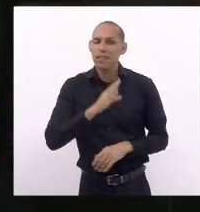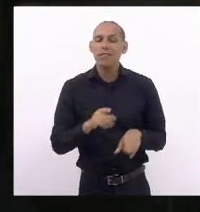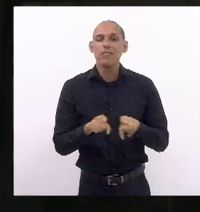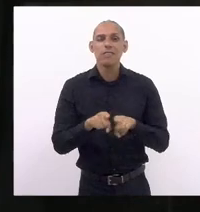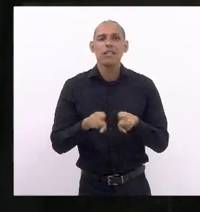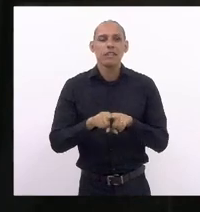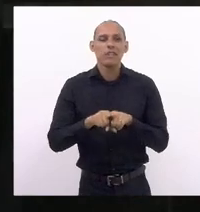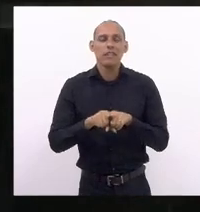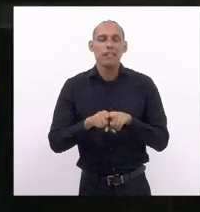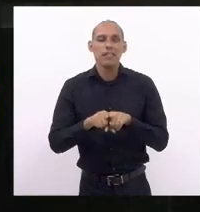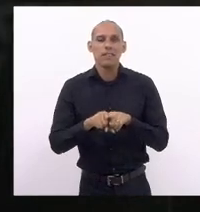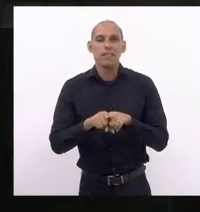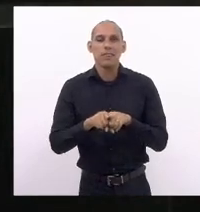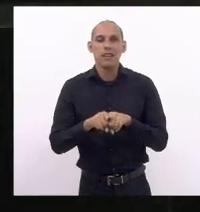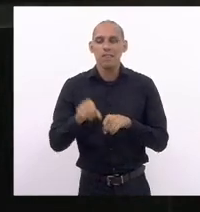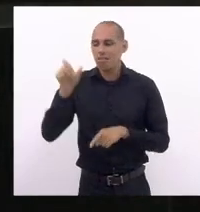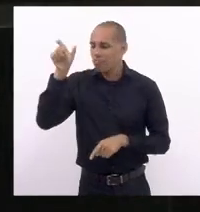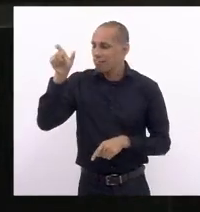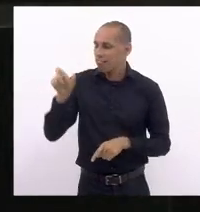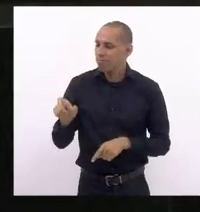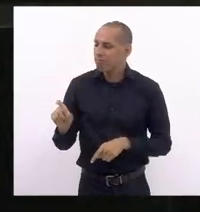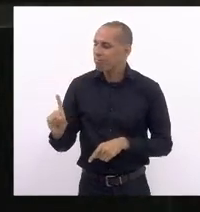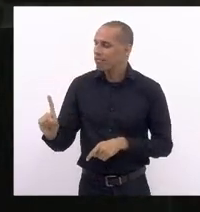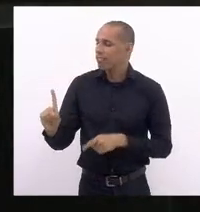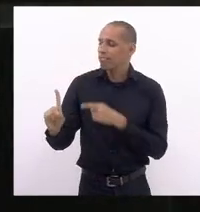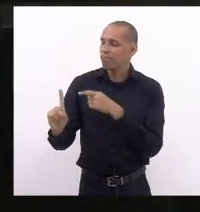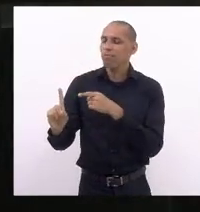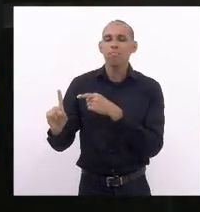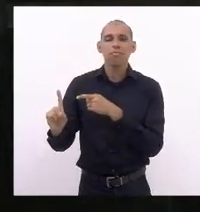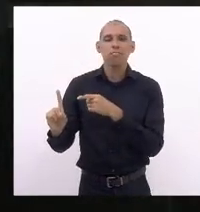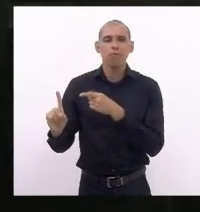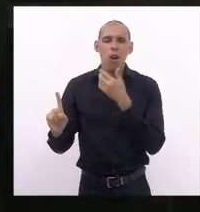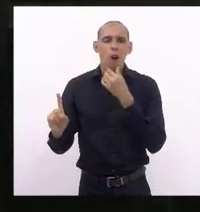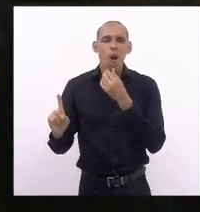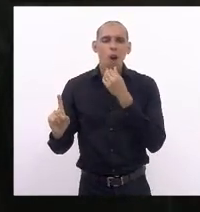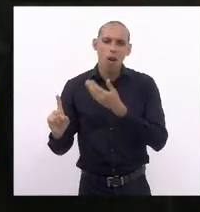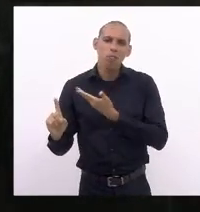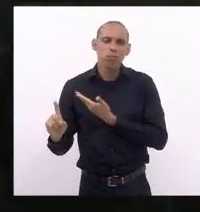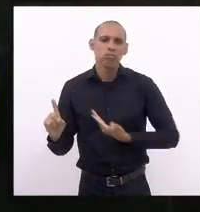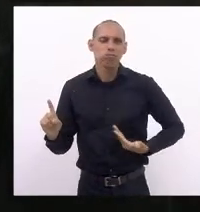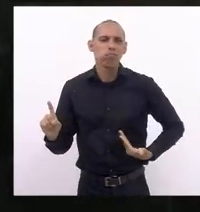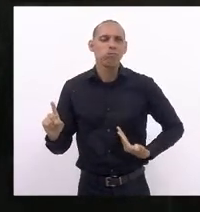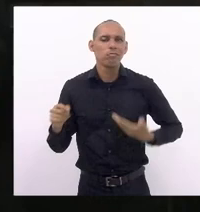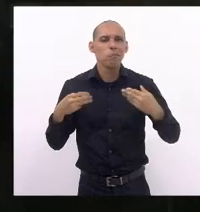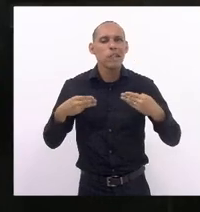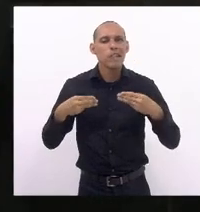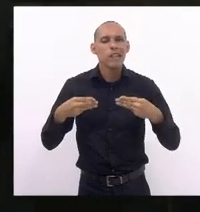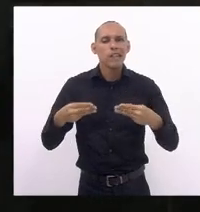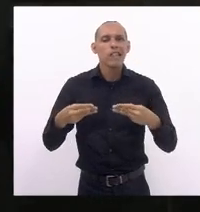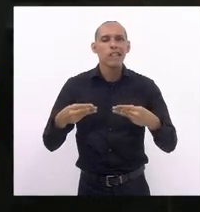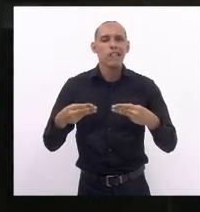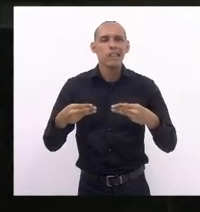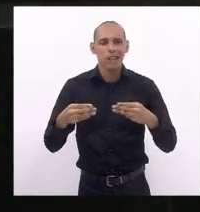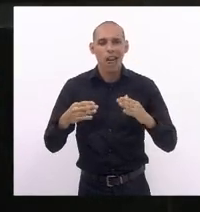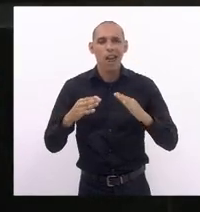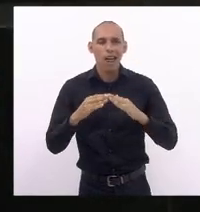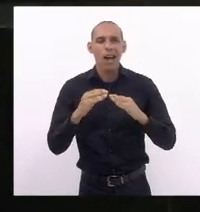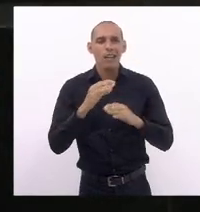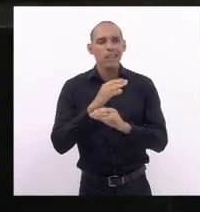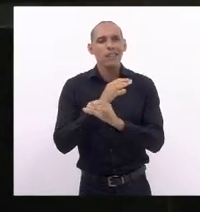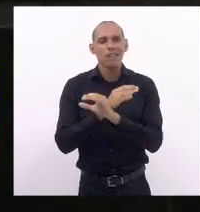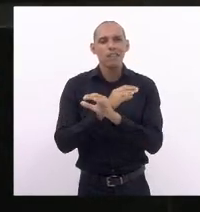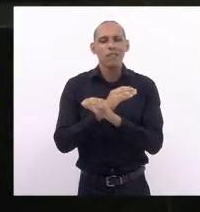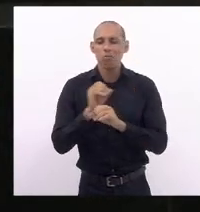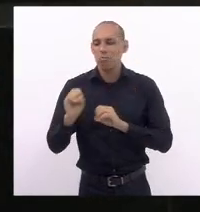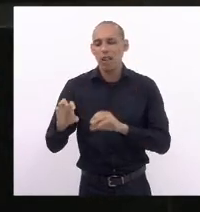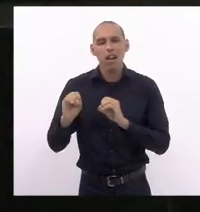tempo, um grande homem público também, que foi ministro da Casa Civil, da Educação,